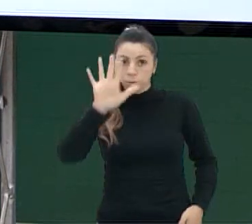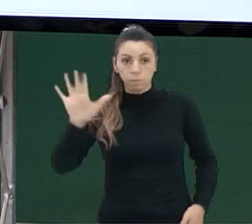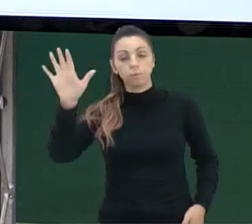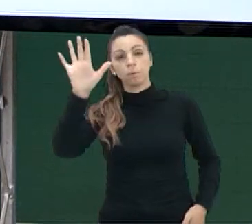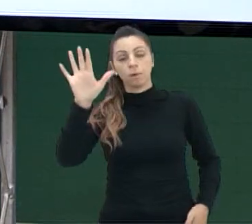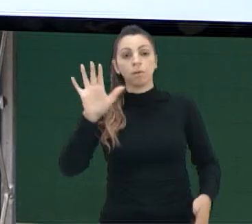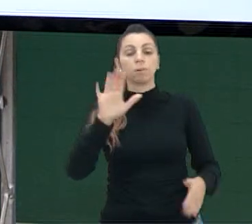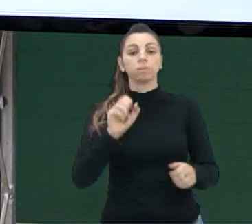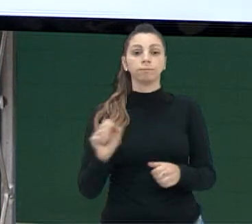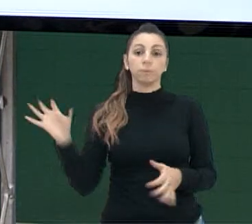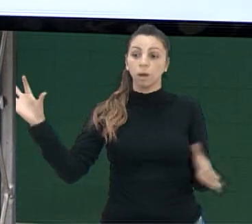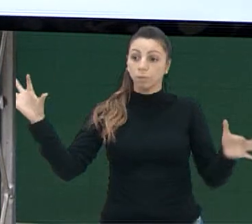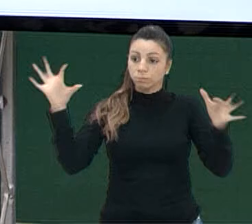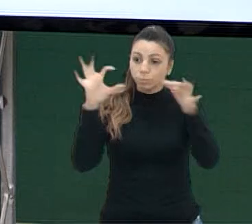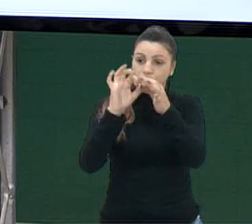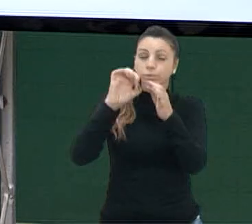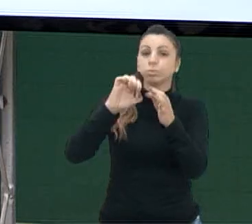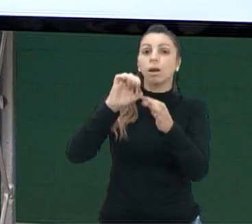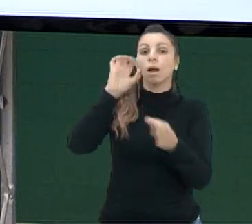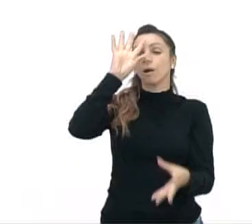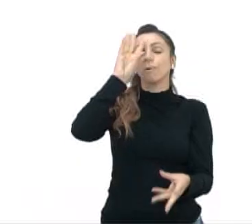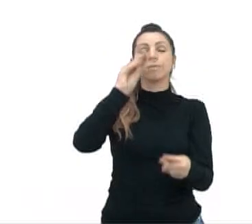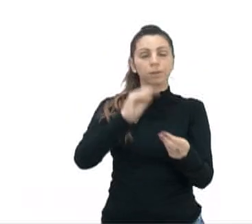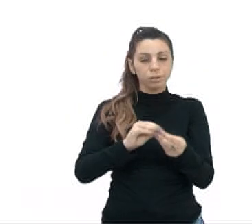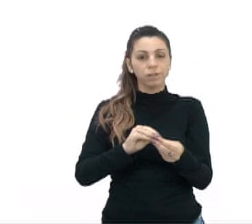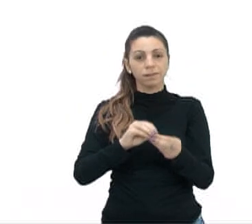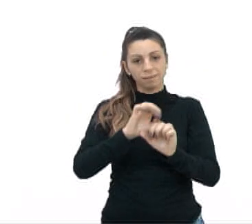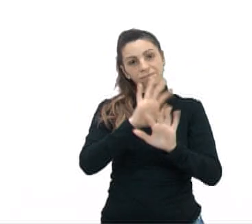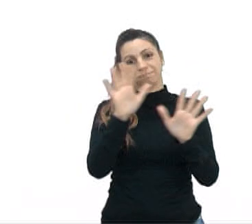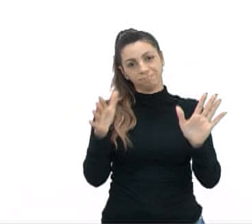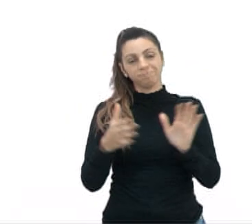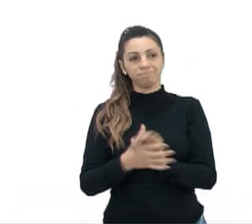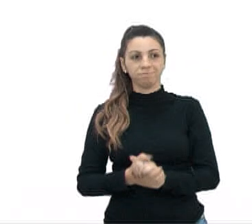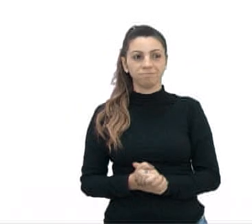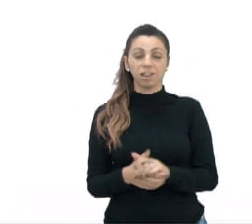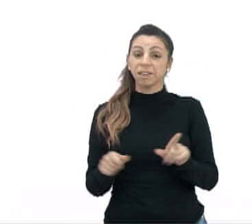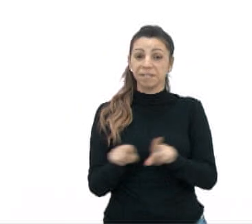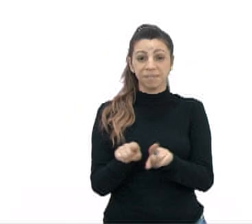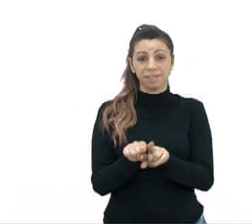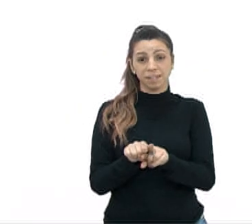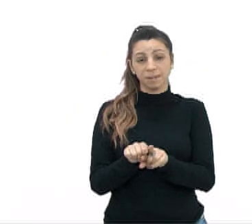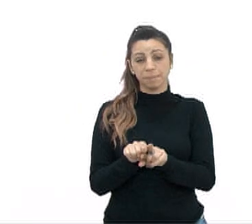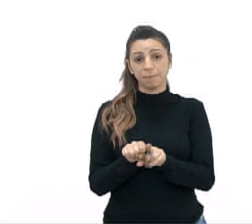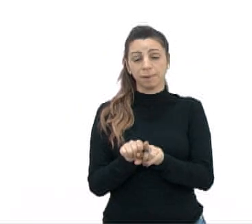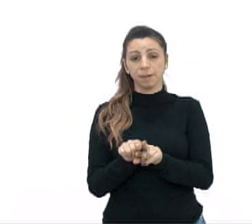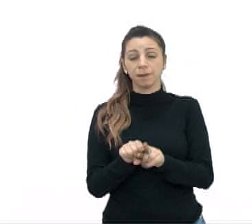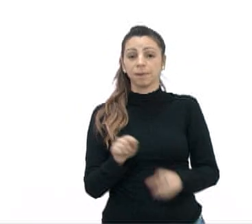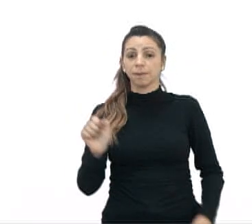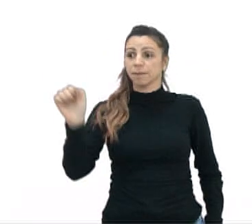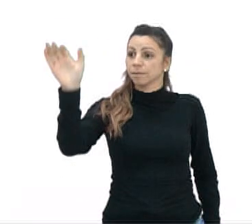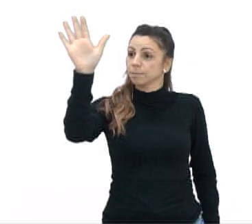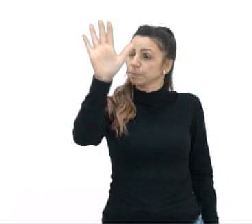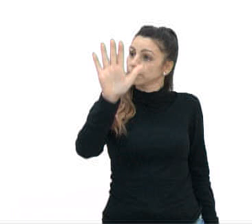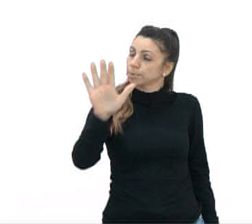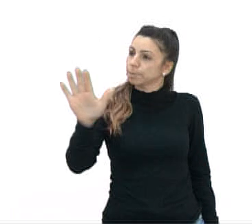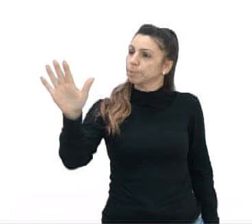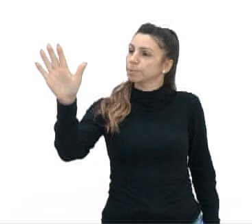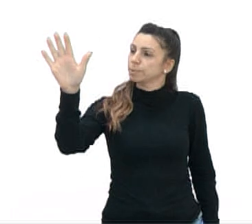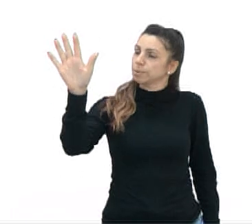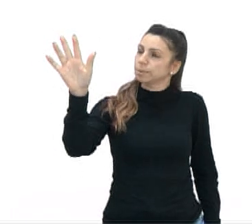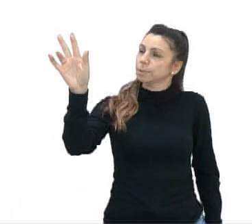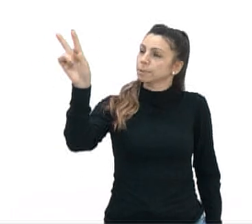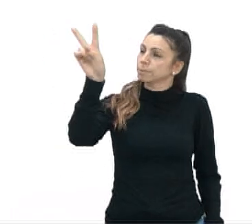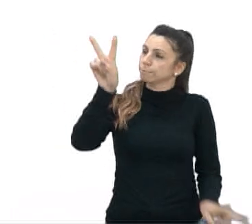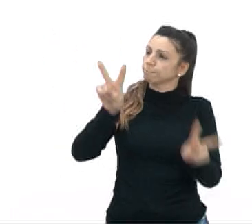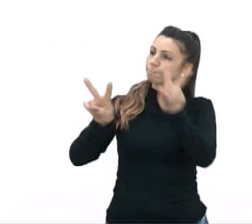entendimento. Os detalhes todos dos desenhos, é óbvio, né? Você tem aí tanto caricaturas, expressões, o jeito que estão os objetos, todos